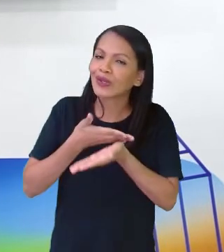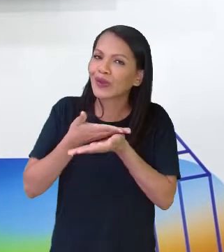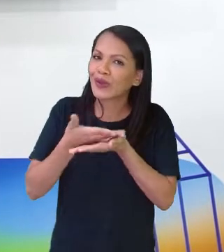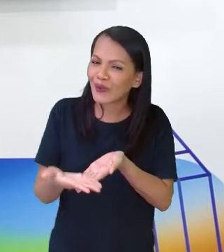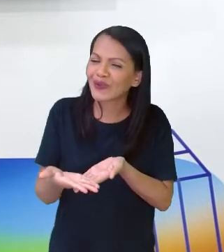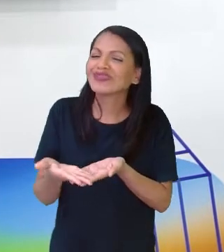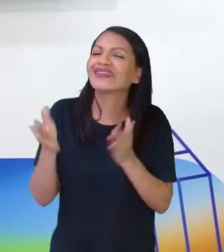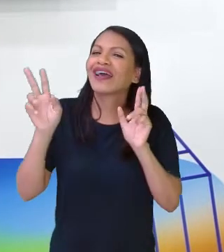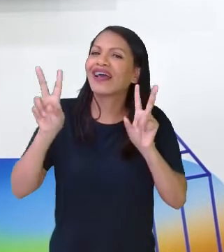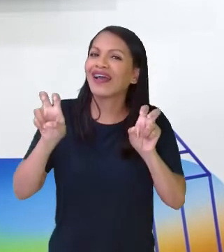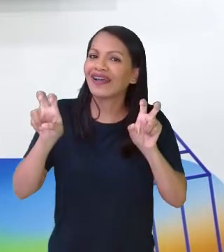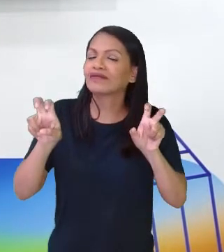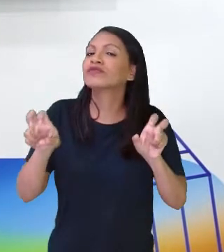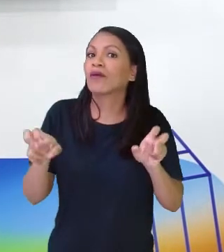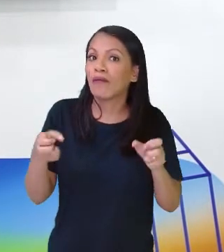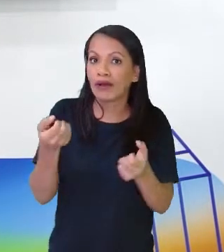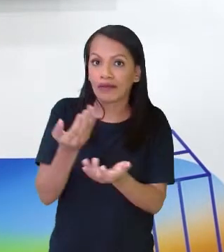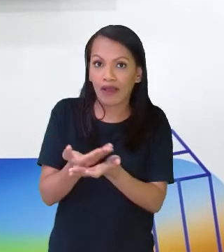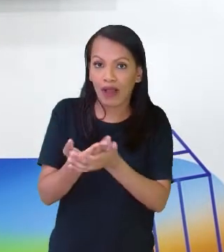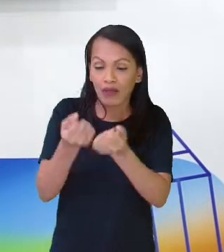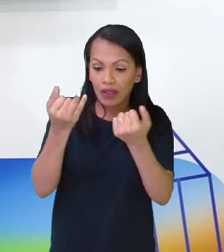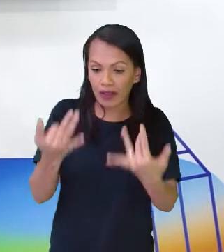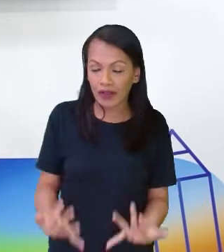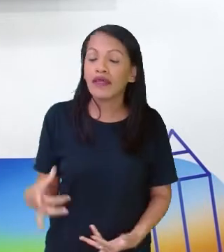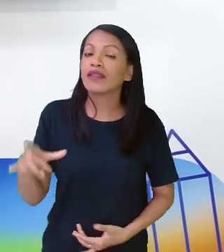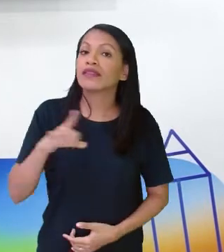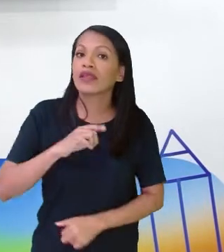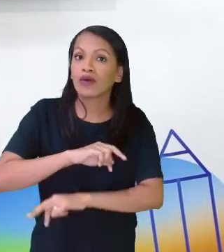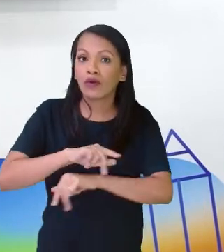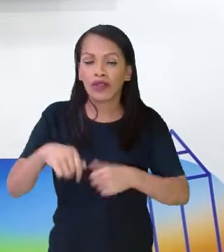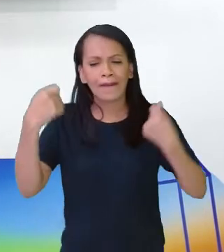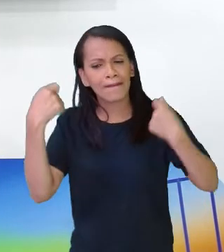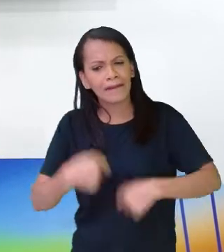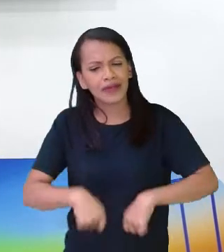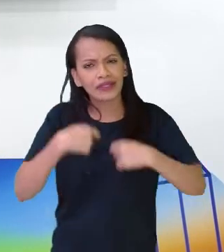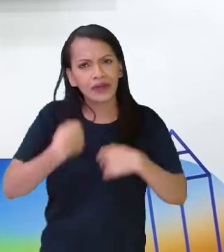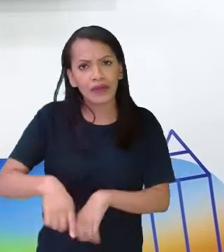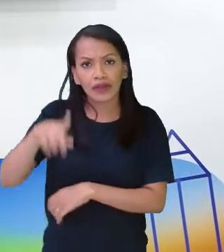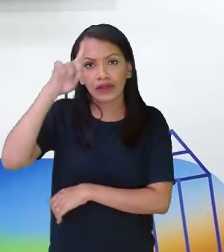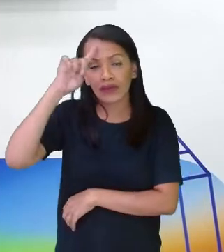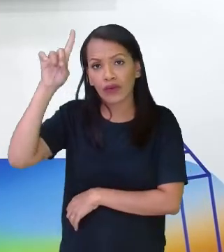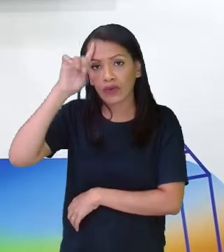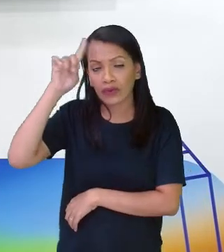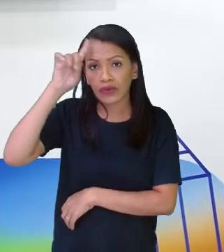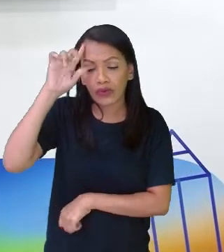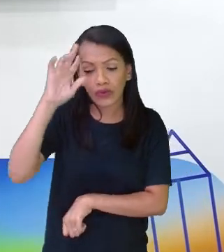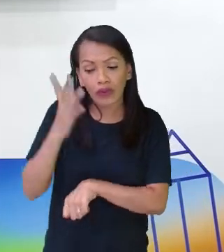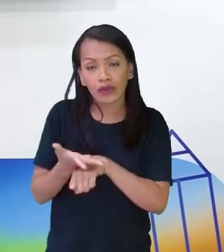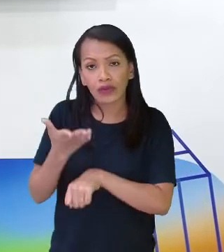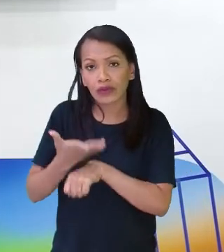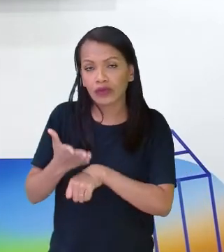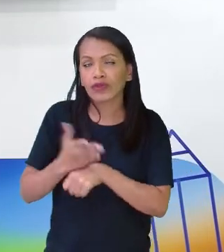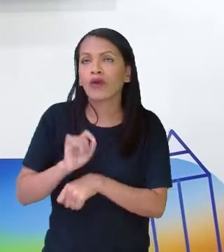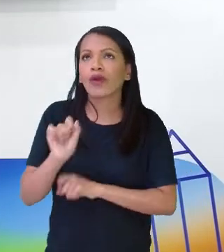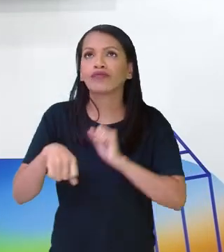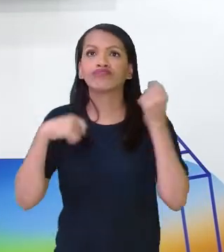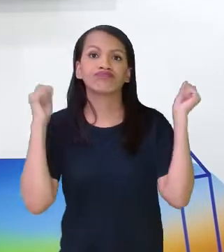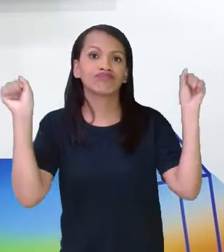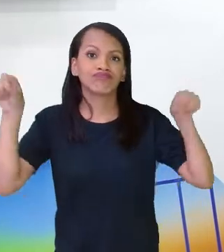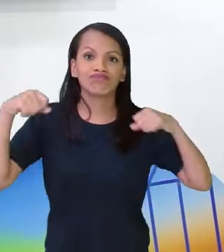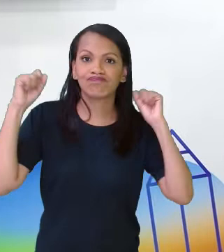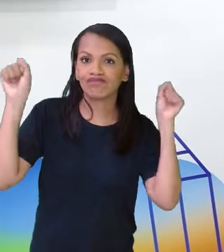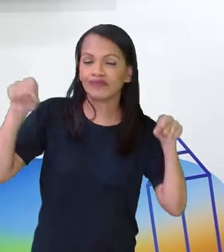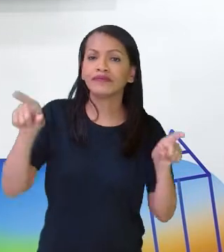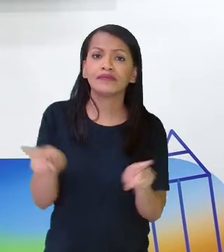aula. Existem hábitos que nós temos que fazer todos os dias, como, por exemplo, praticar atividades físicas, e